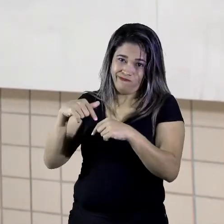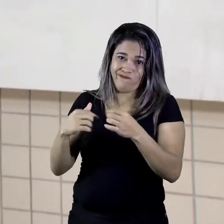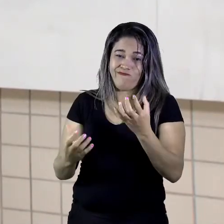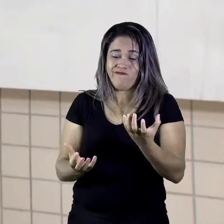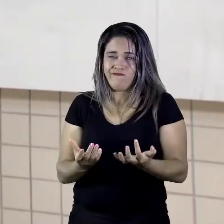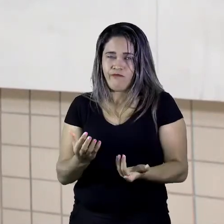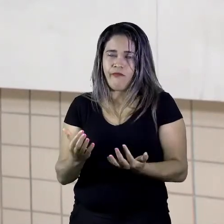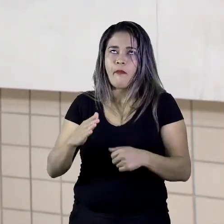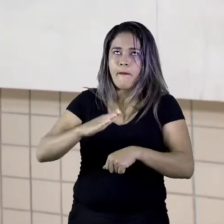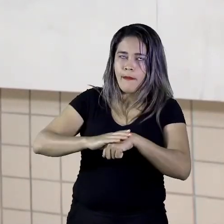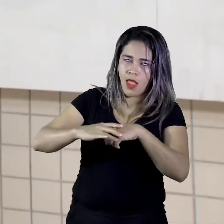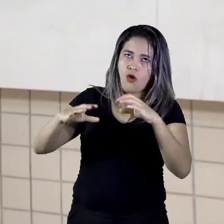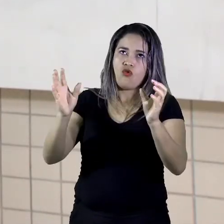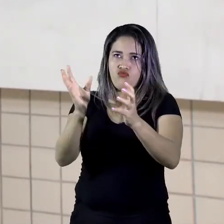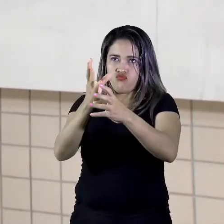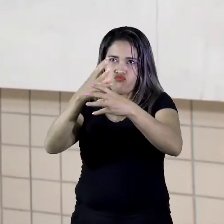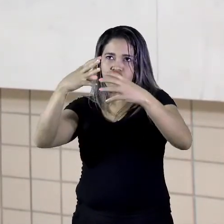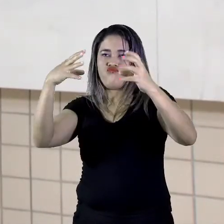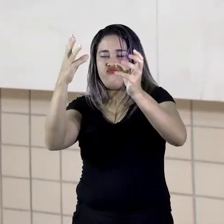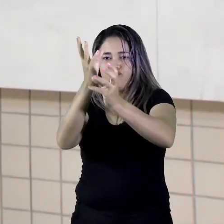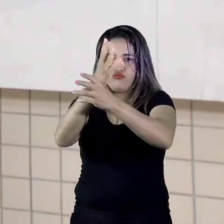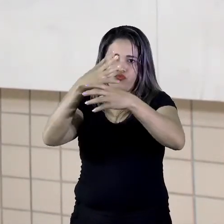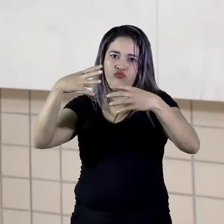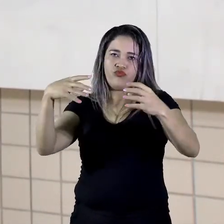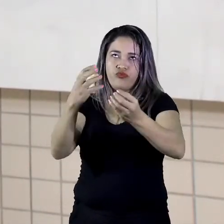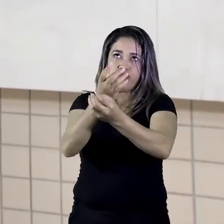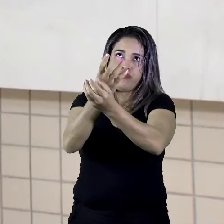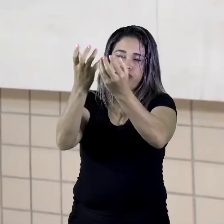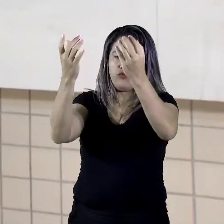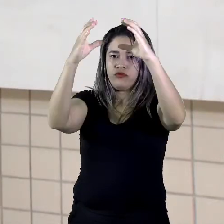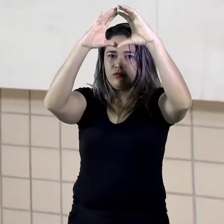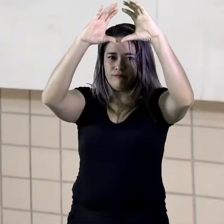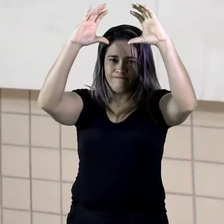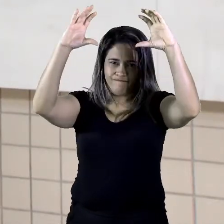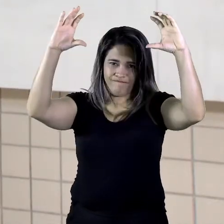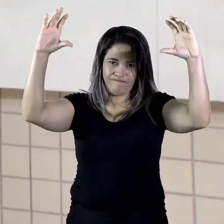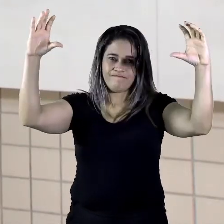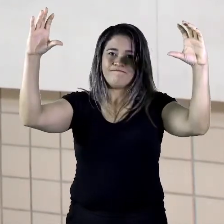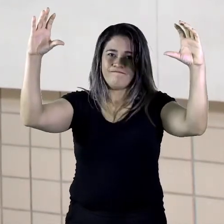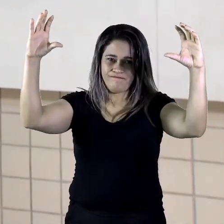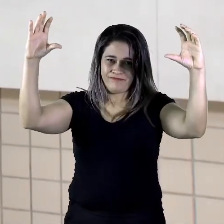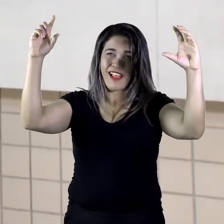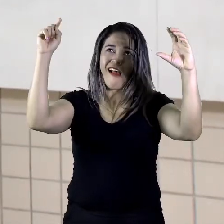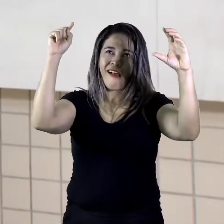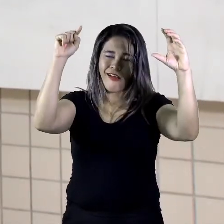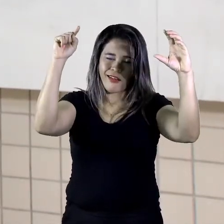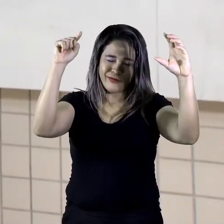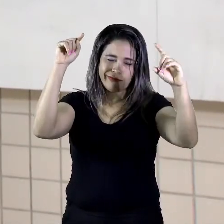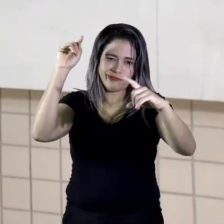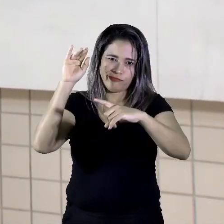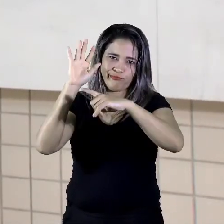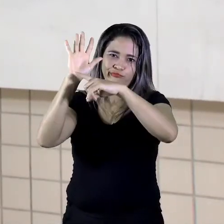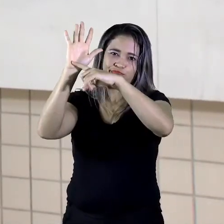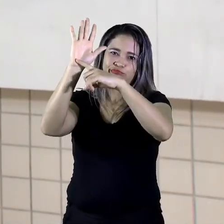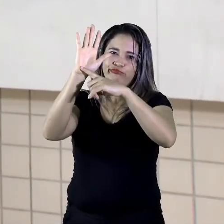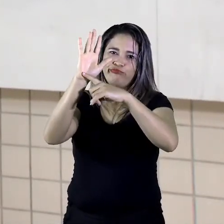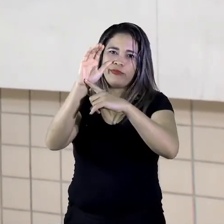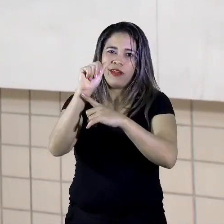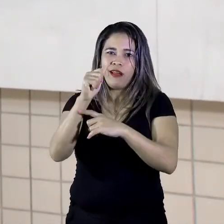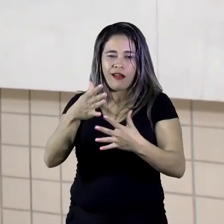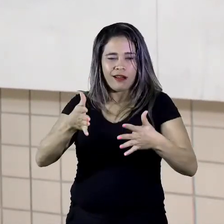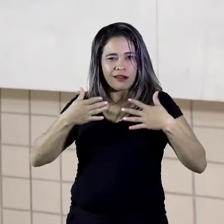mais fumaça, mais gases na atmosfera que ajudam, contribuem para o aquecimento global,